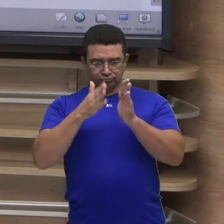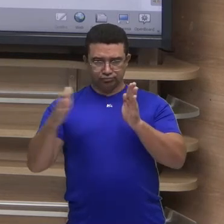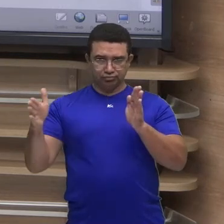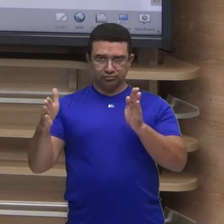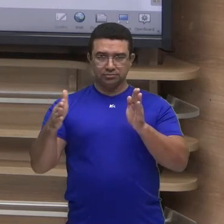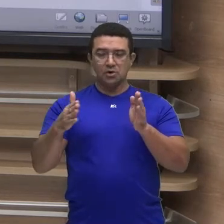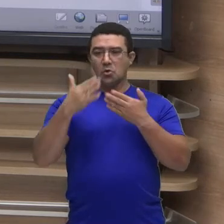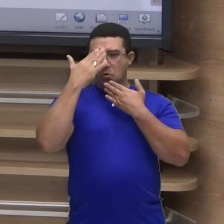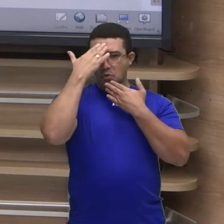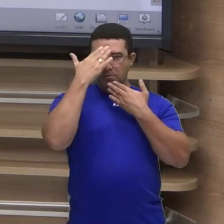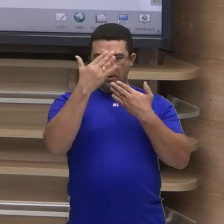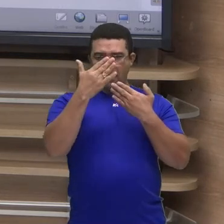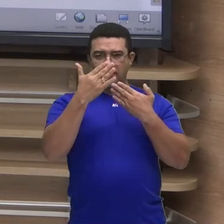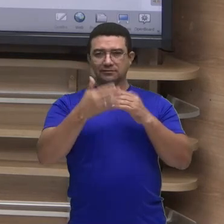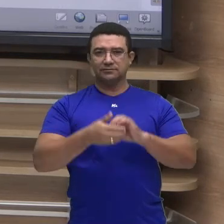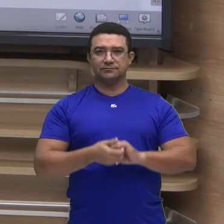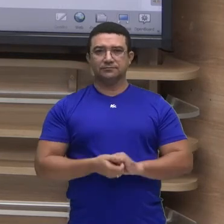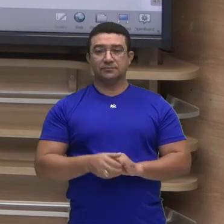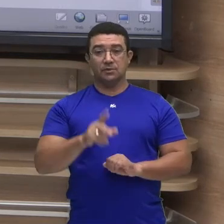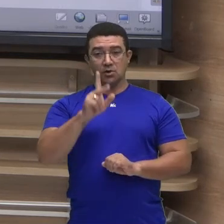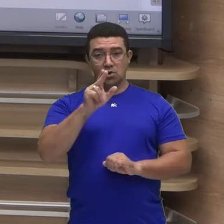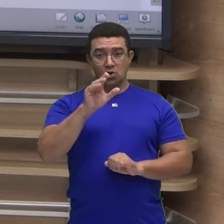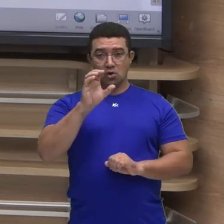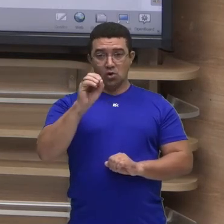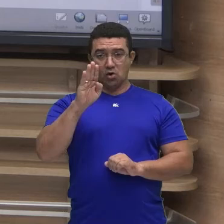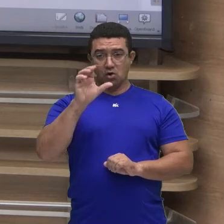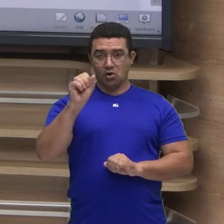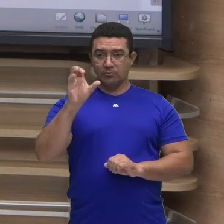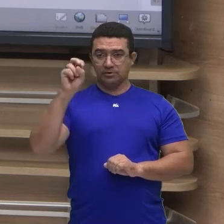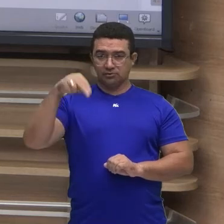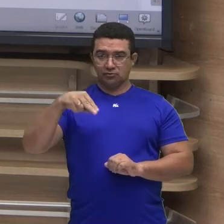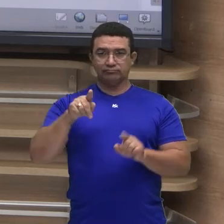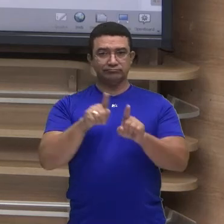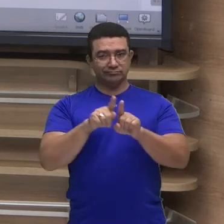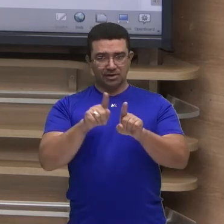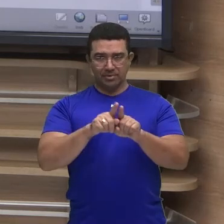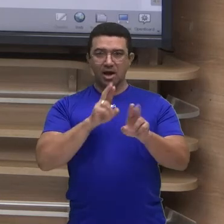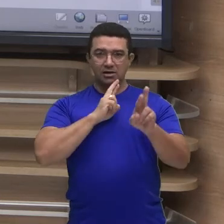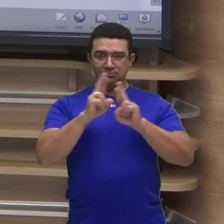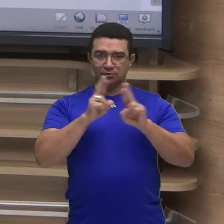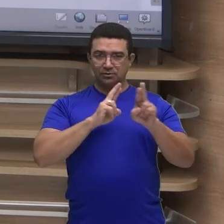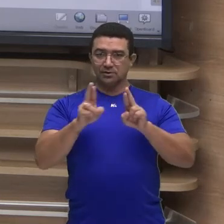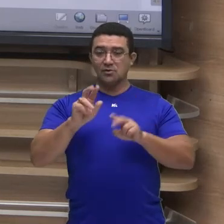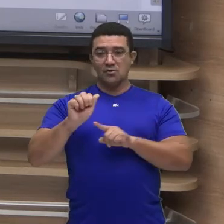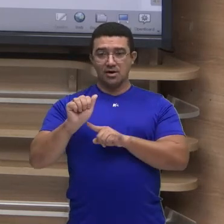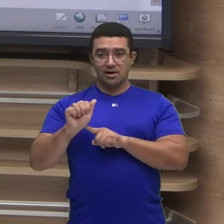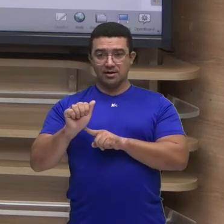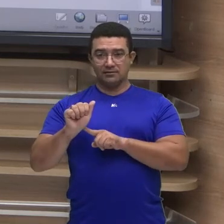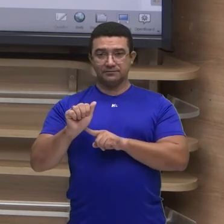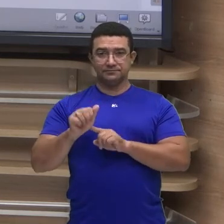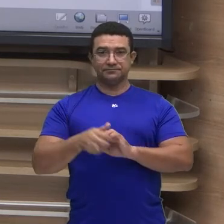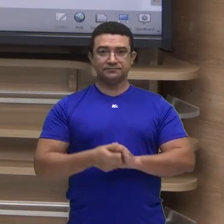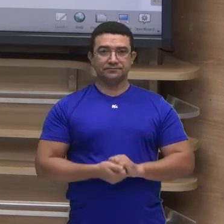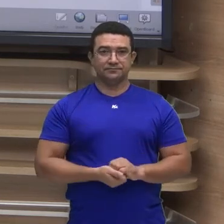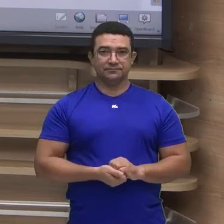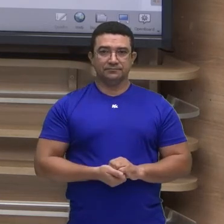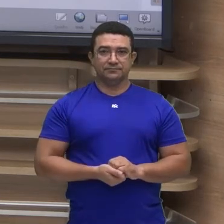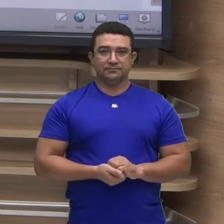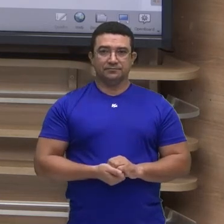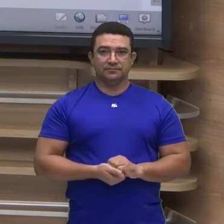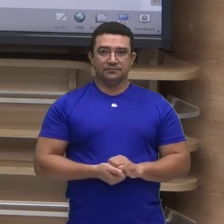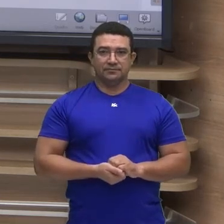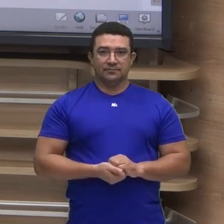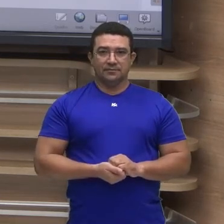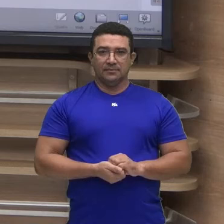Muito obrigada. O Robson também respondeu sobre a questão da letra A, não é? Ele também acha que a ordem